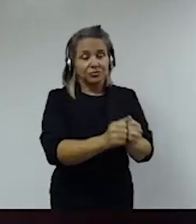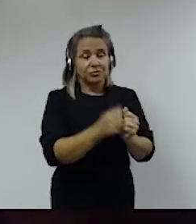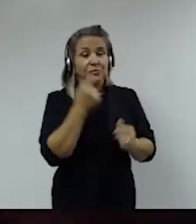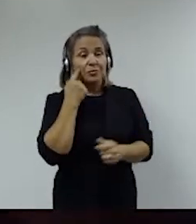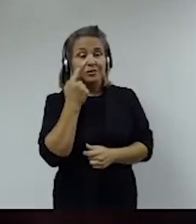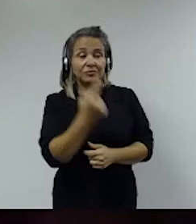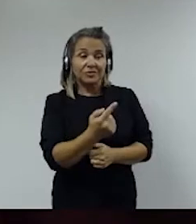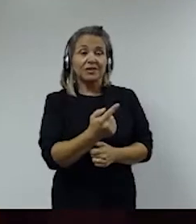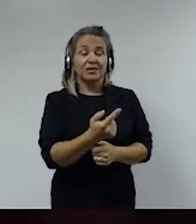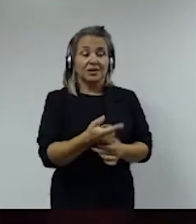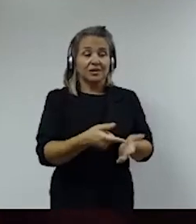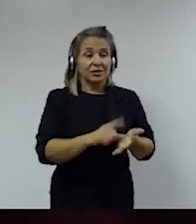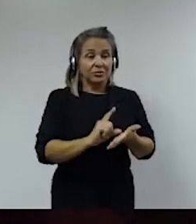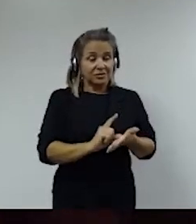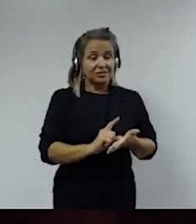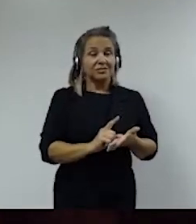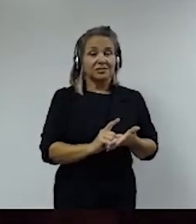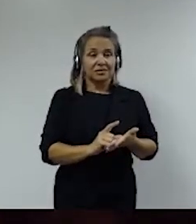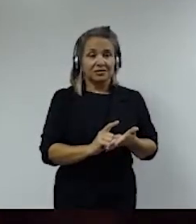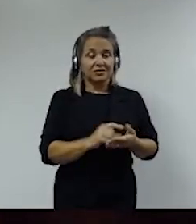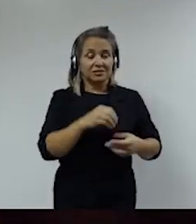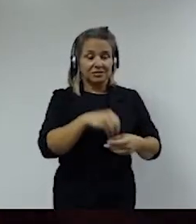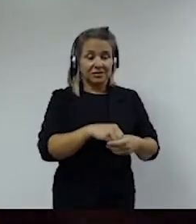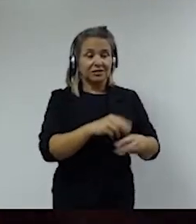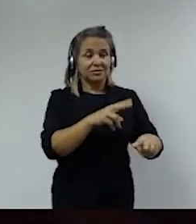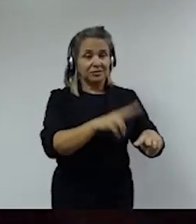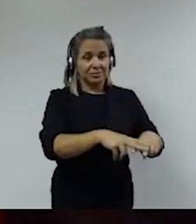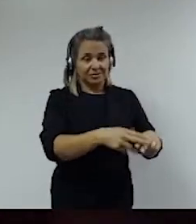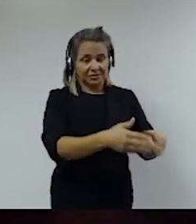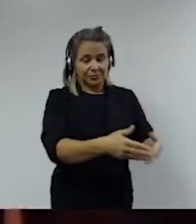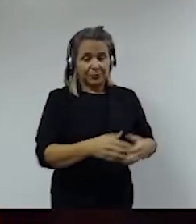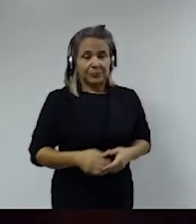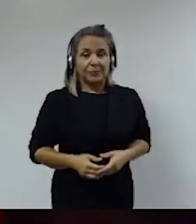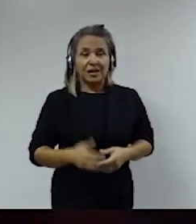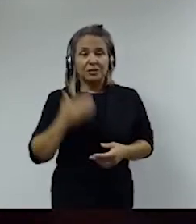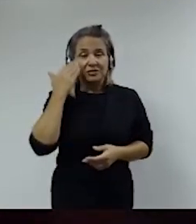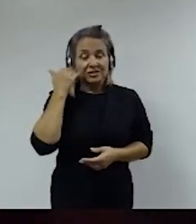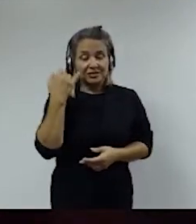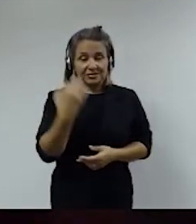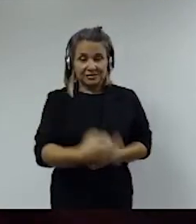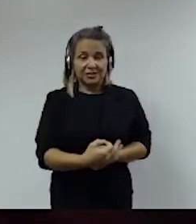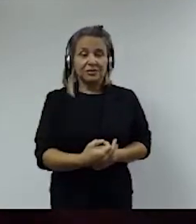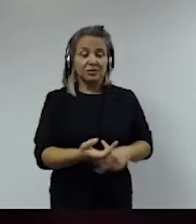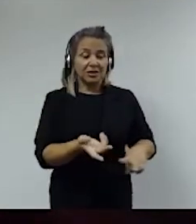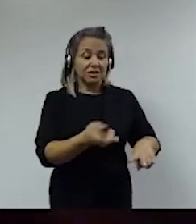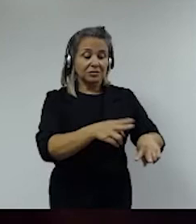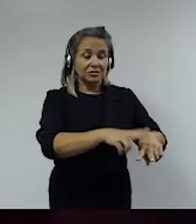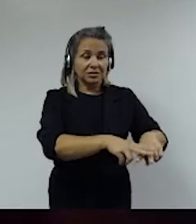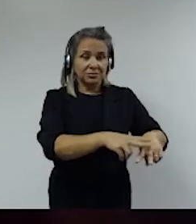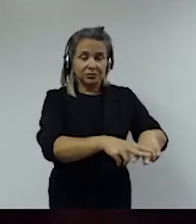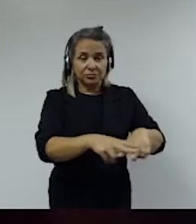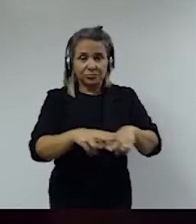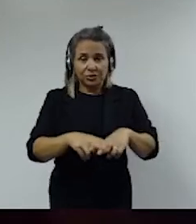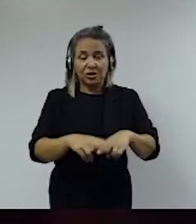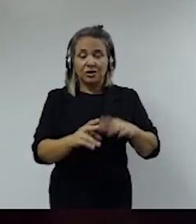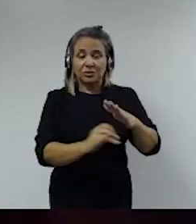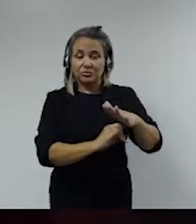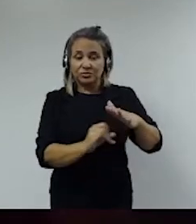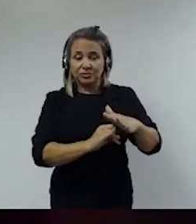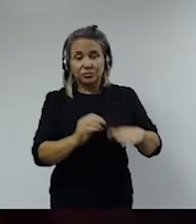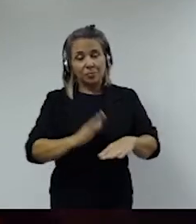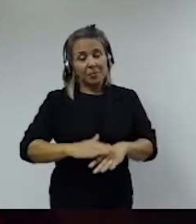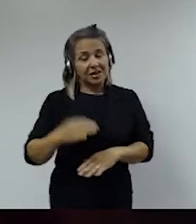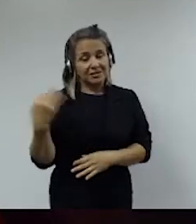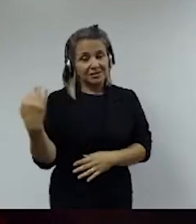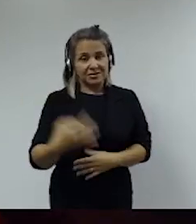esse potencial preventivo das audiências de custódia. Não tem dúvida que a audiência de custódia é talvez um dos institutos mais